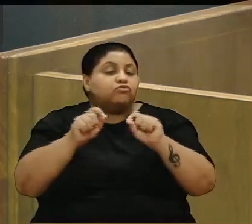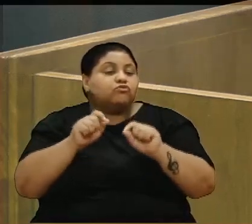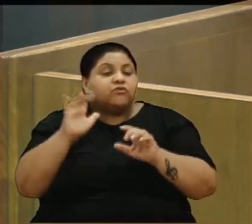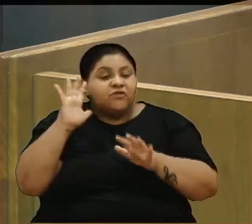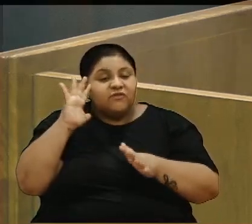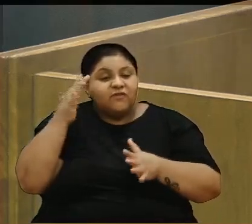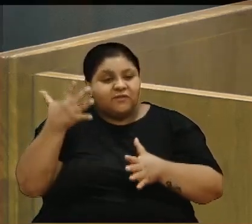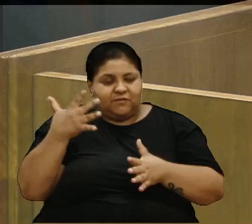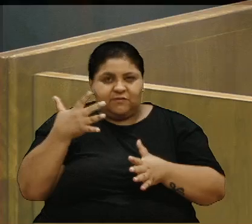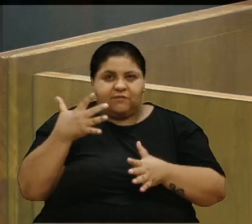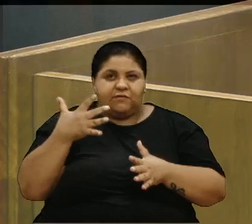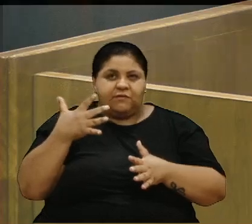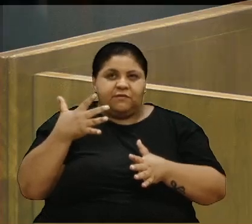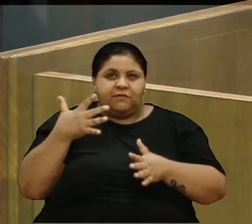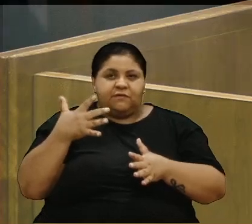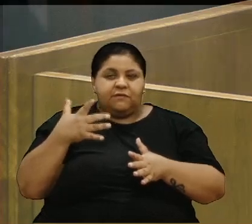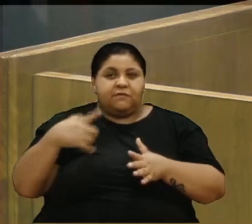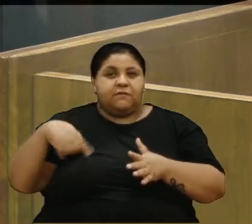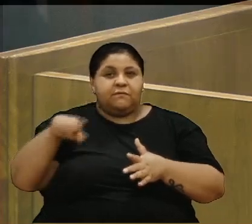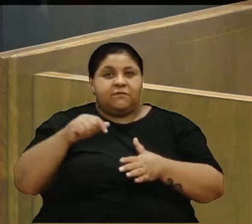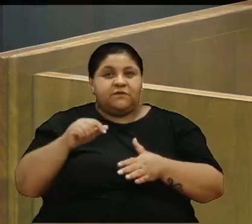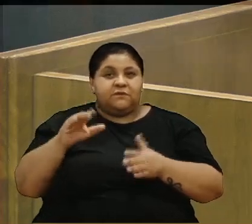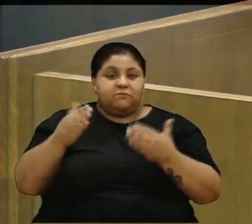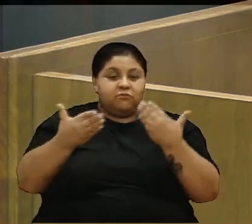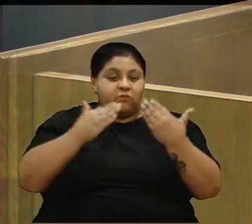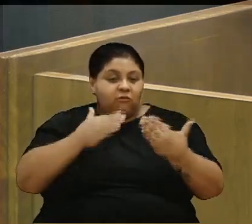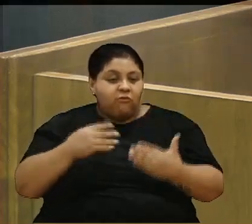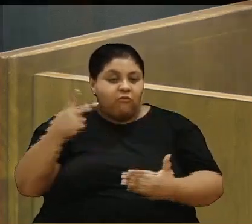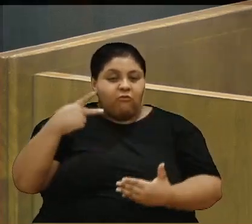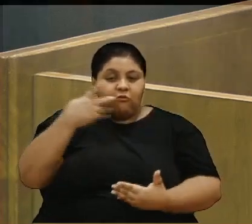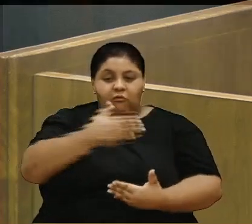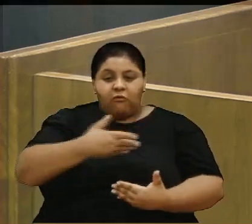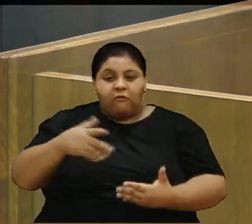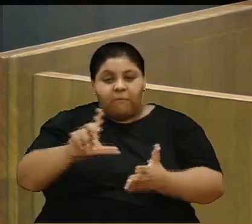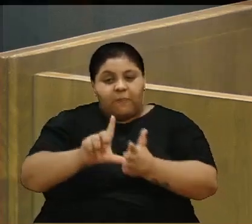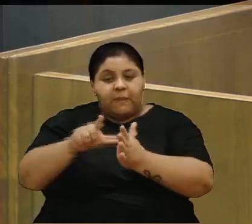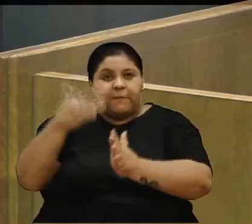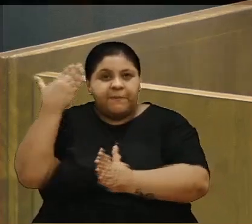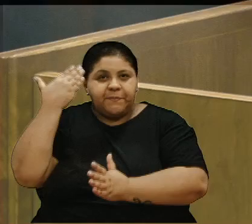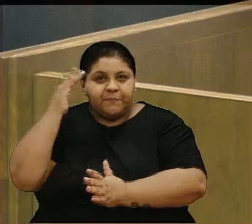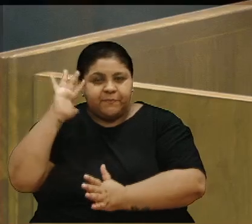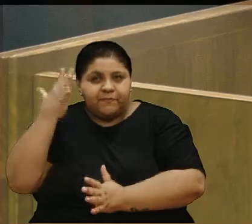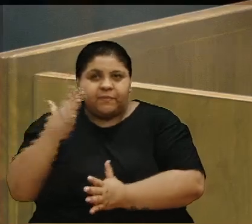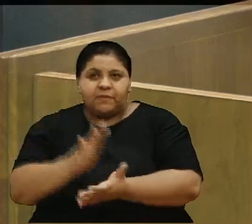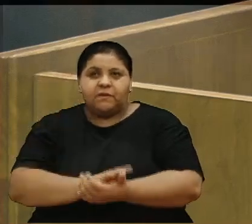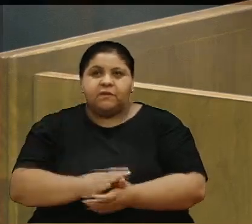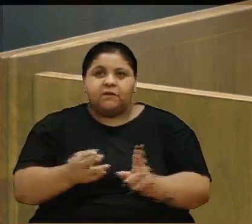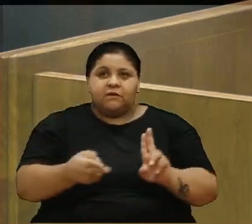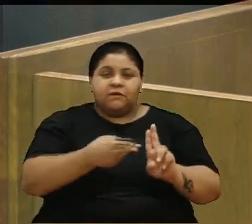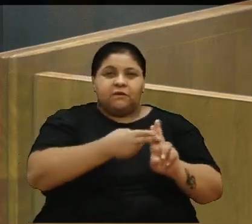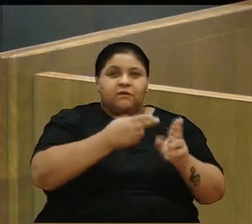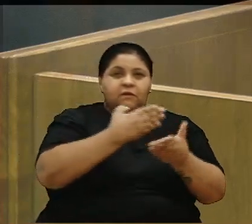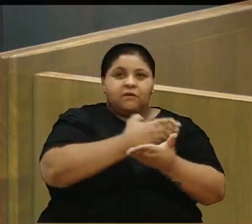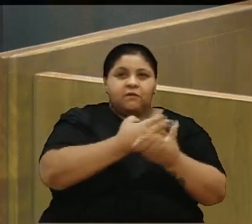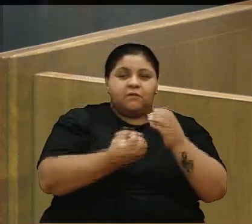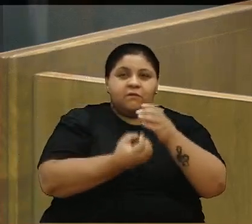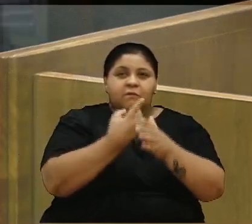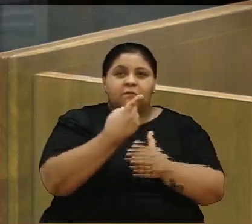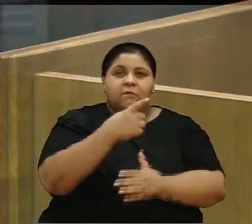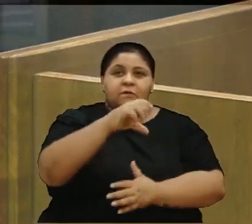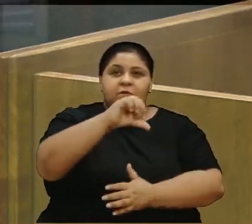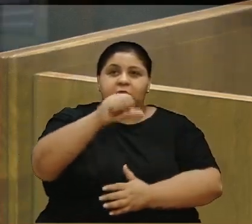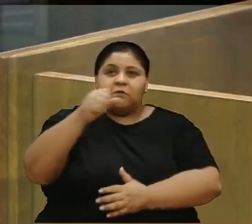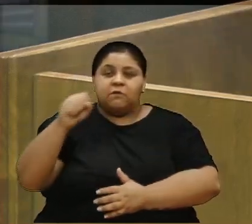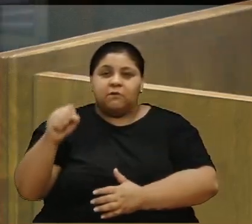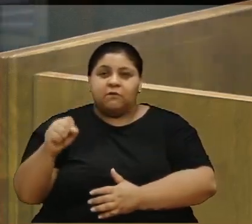ela é implementada. Por isso que nós precisamos avaliar as políticas públicas depois que elas acontecem. Bom, o SUS ele existe desde 1988. Então,